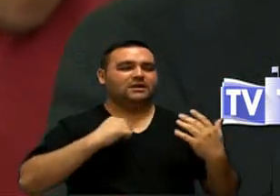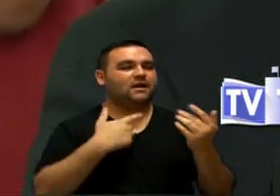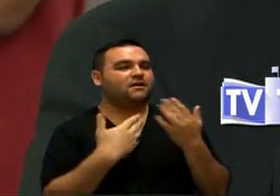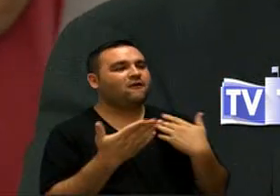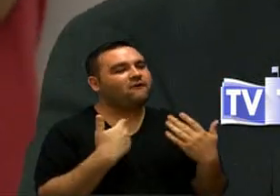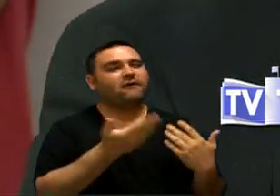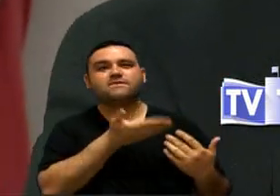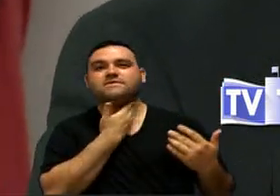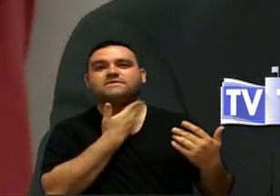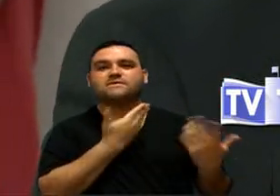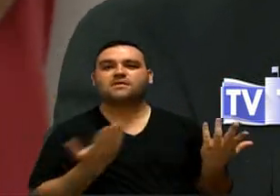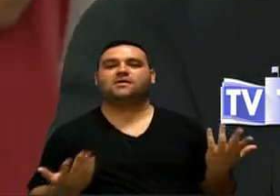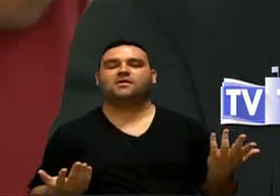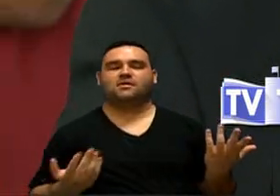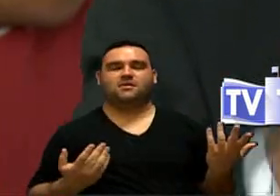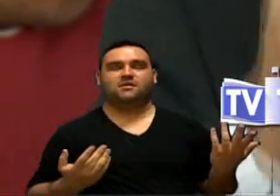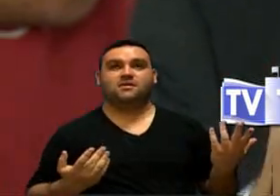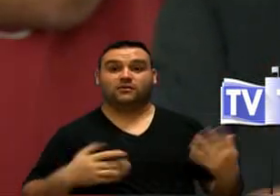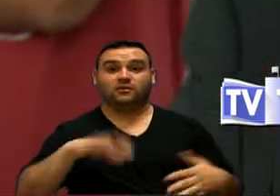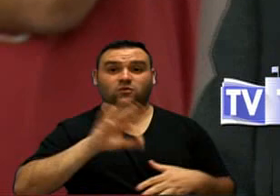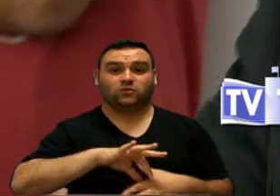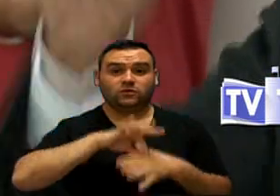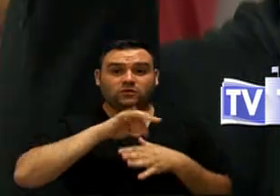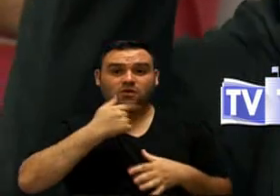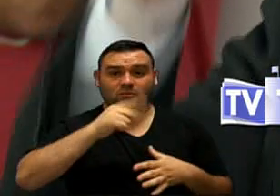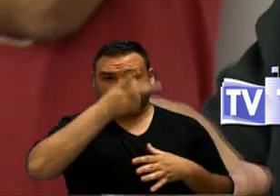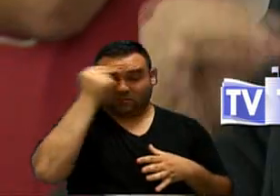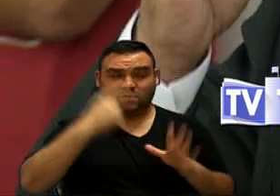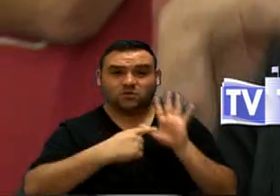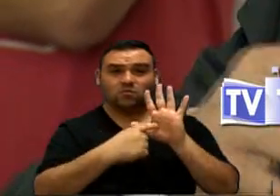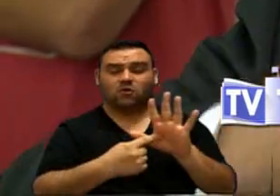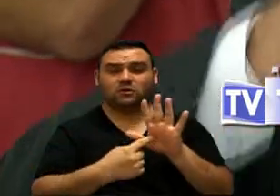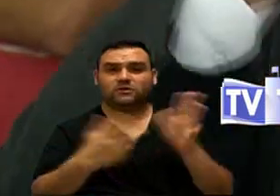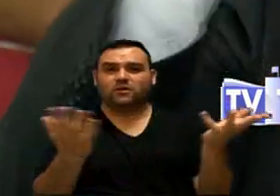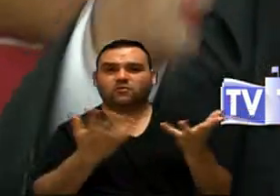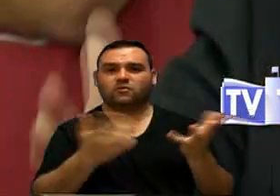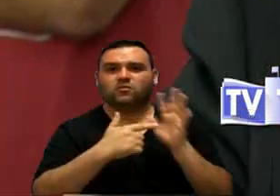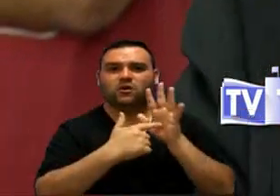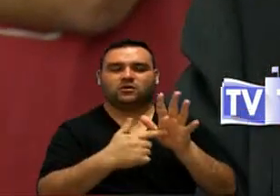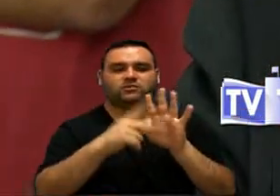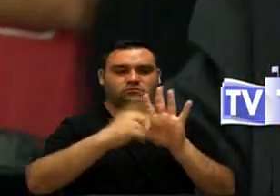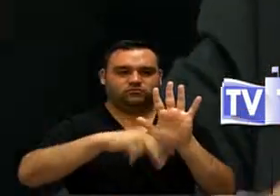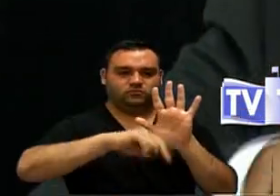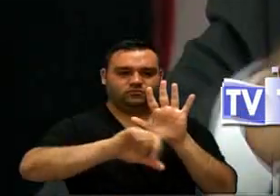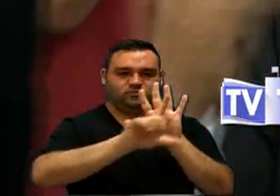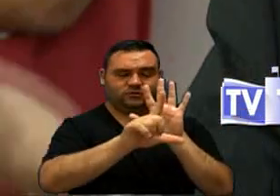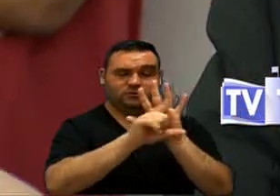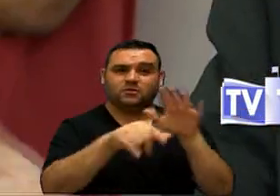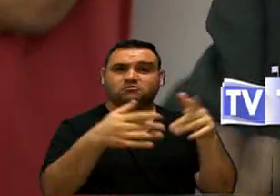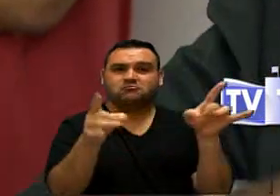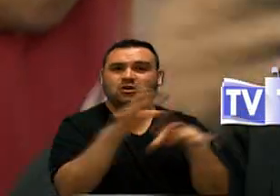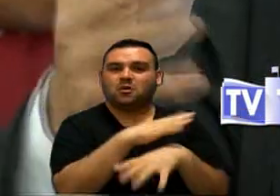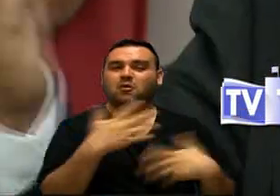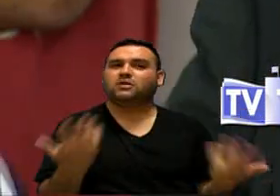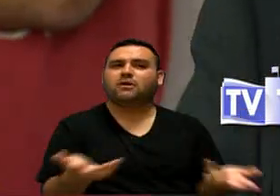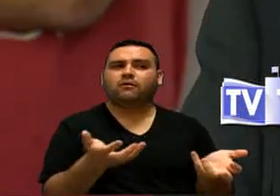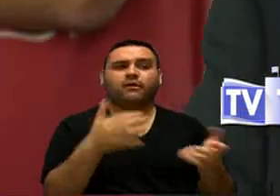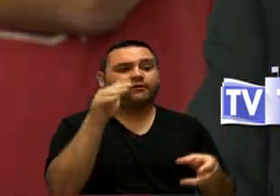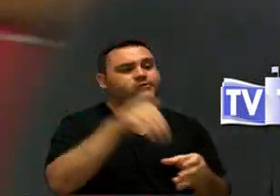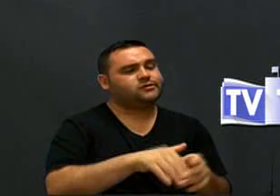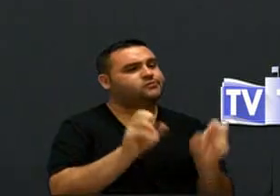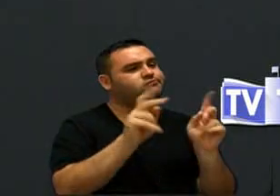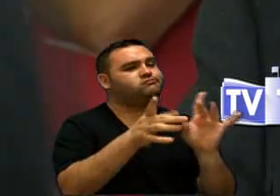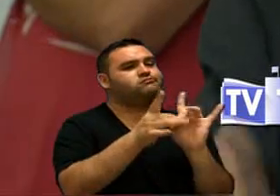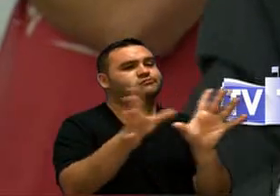conversa fiada. O líder do prefeito apresenta o projeto e pronto, acabou. Quem quiser votar,